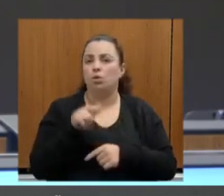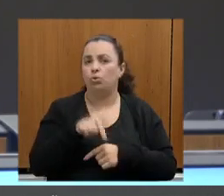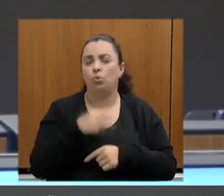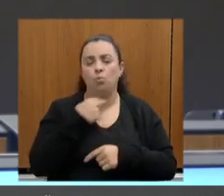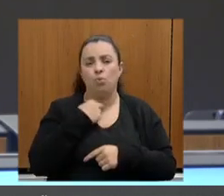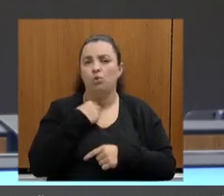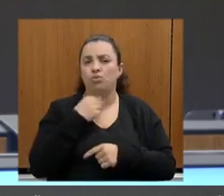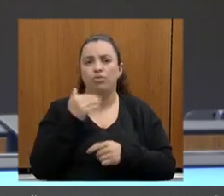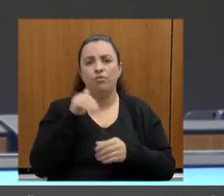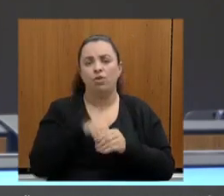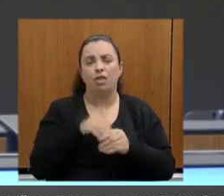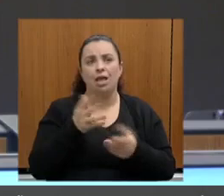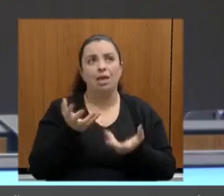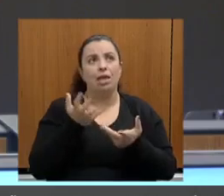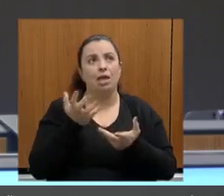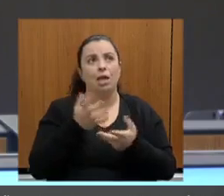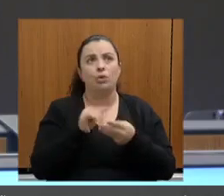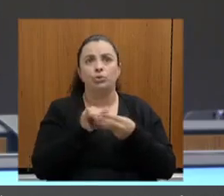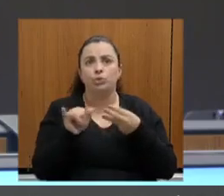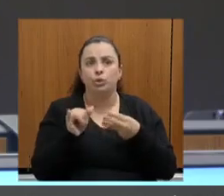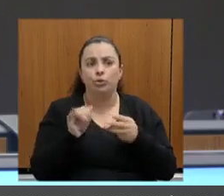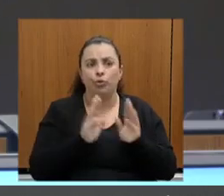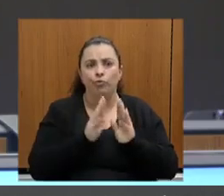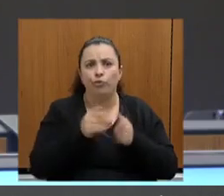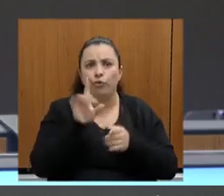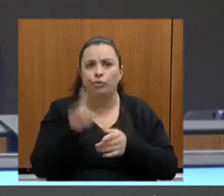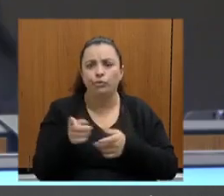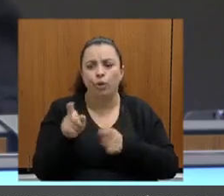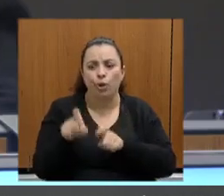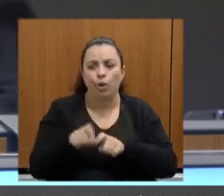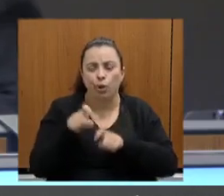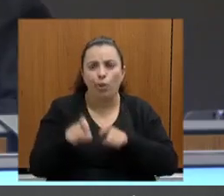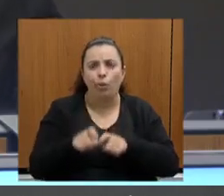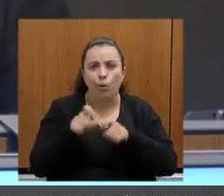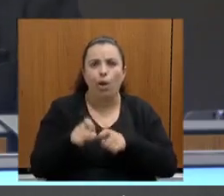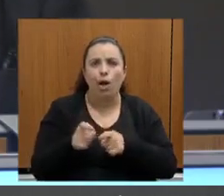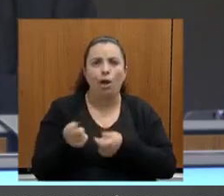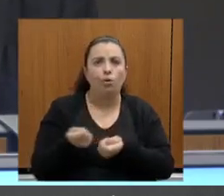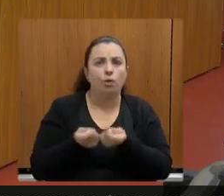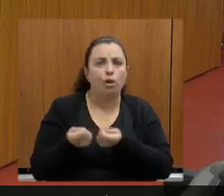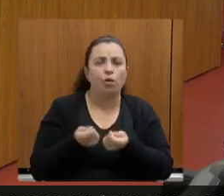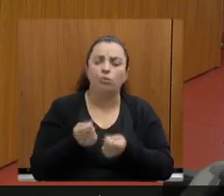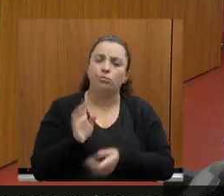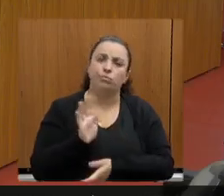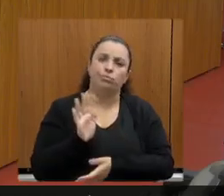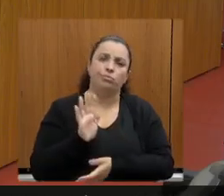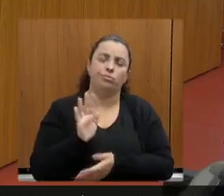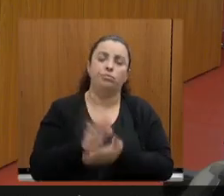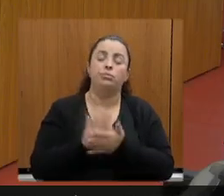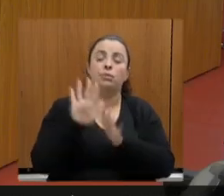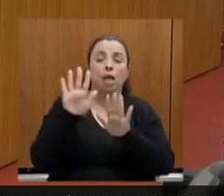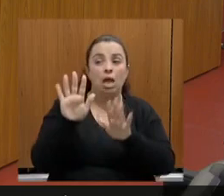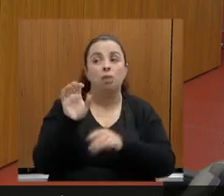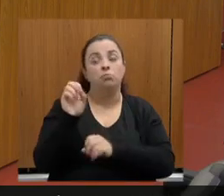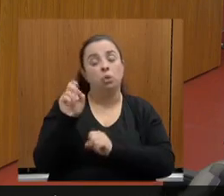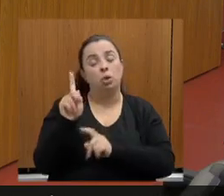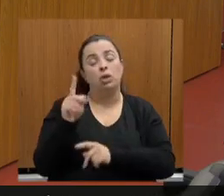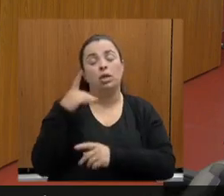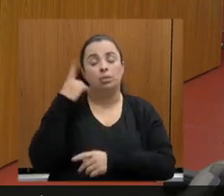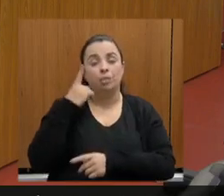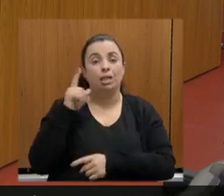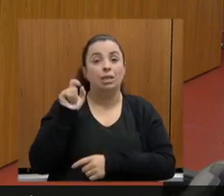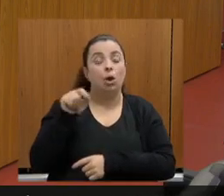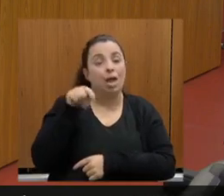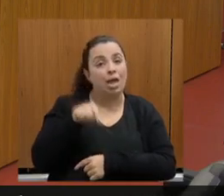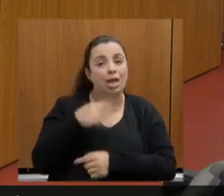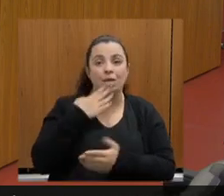condições de dizer que quer um diretor para o negócio aqui não vai entender que a cultura familiar adaptada Então nós vamos fazer o seguinte esse